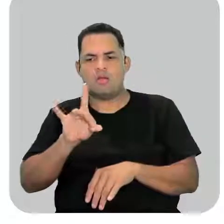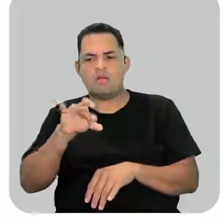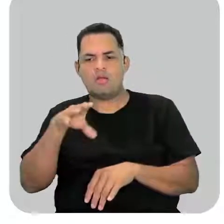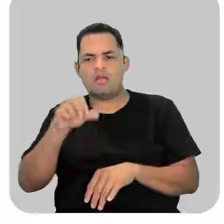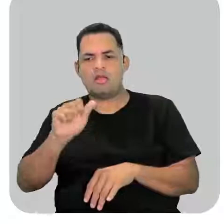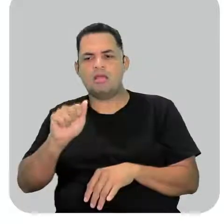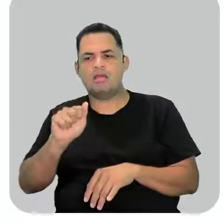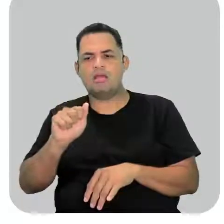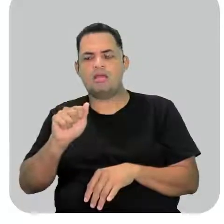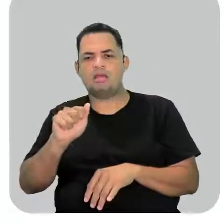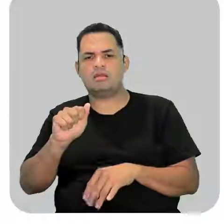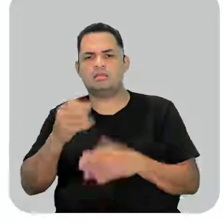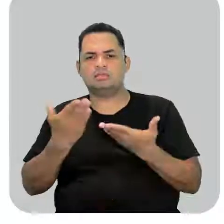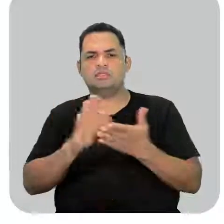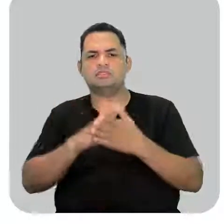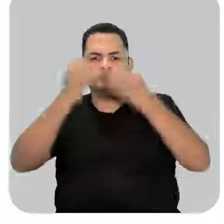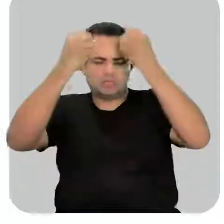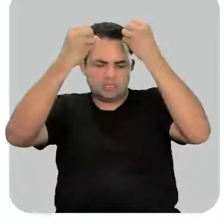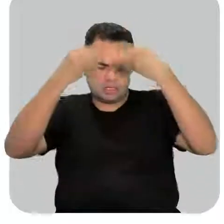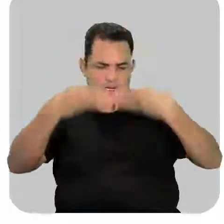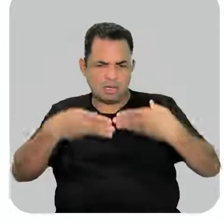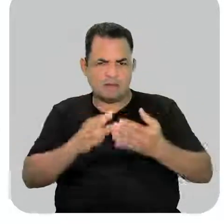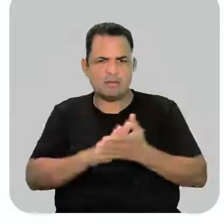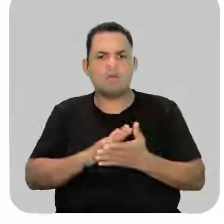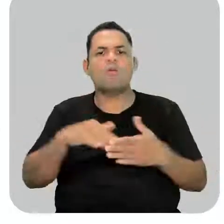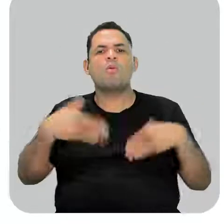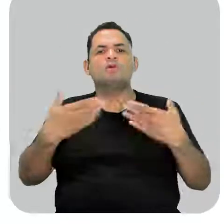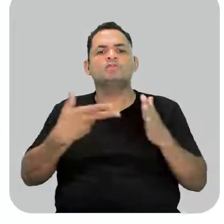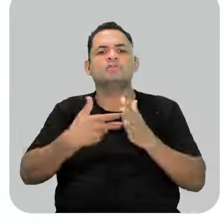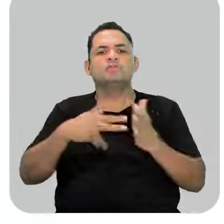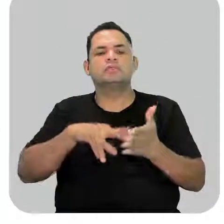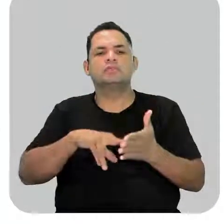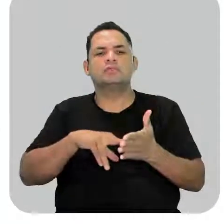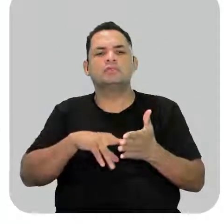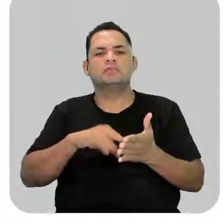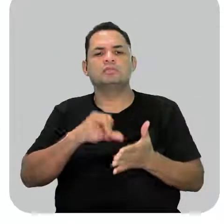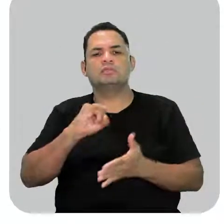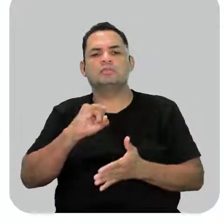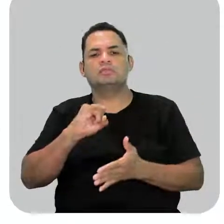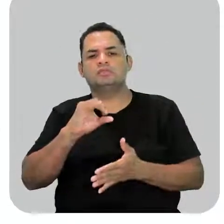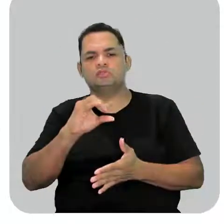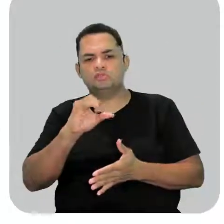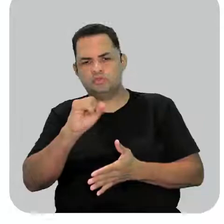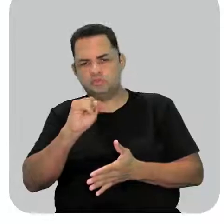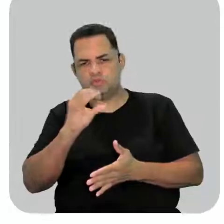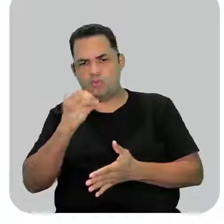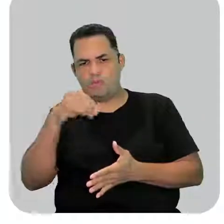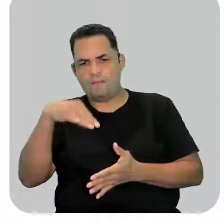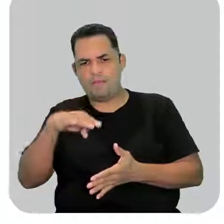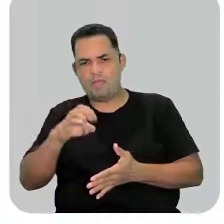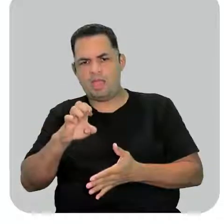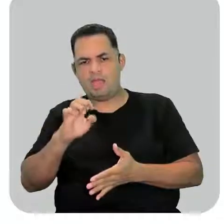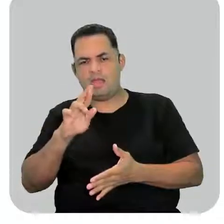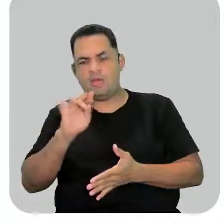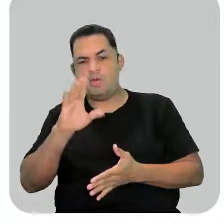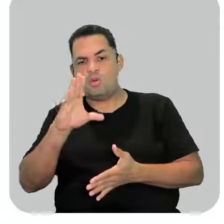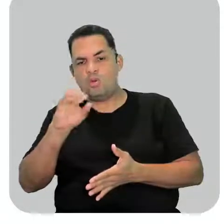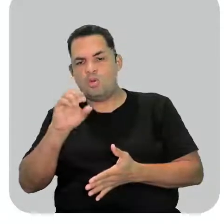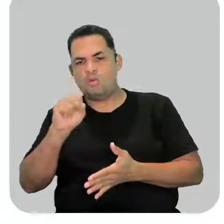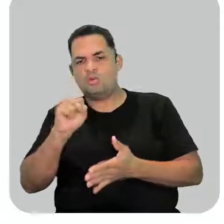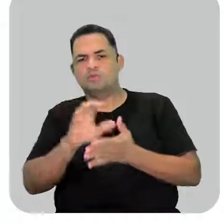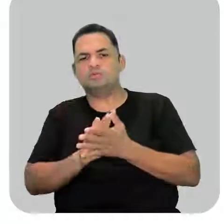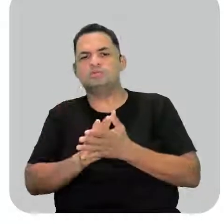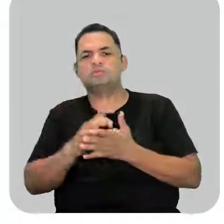vou dar logo antecipado aqui para vocês para a gente entender o que isso significa. Isômero significa que esse composto tem